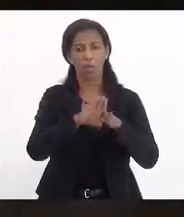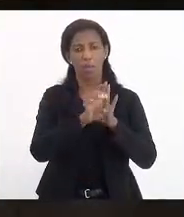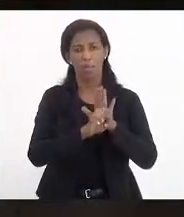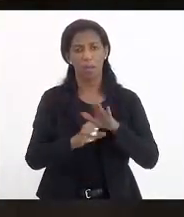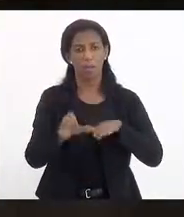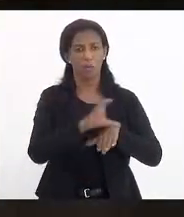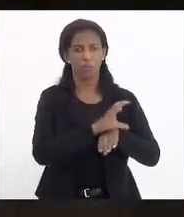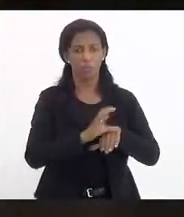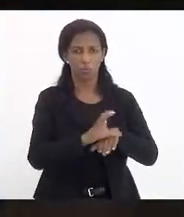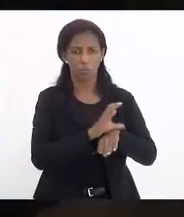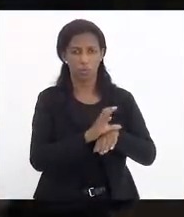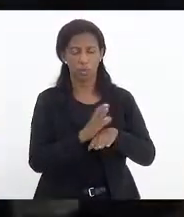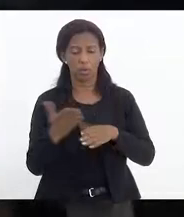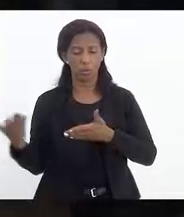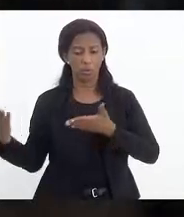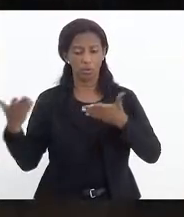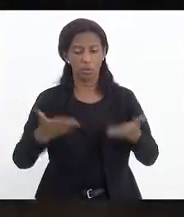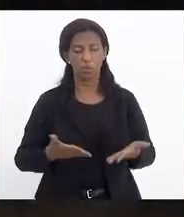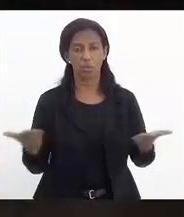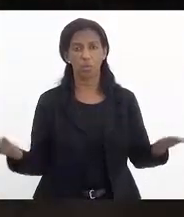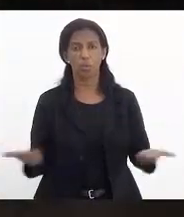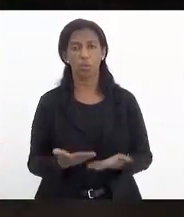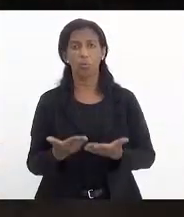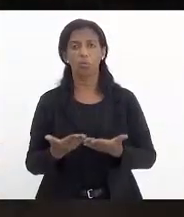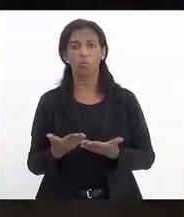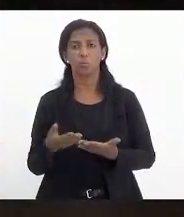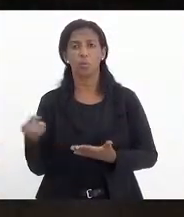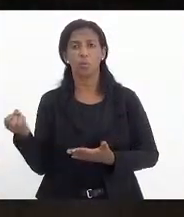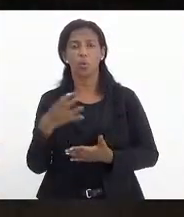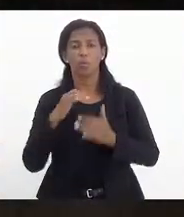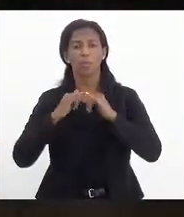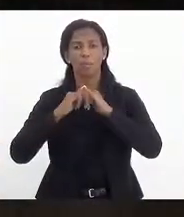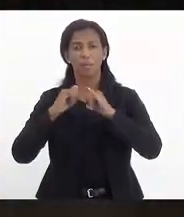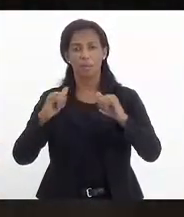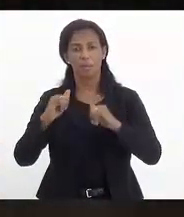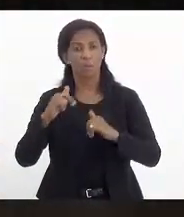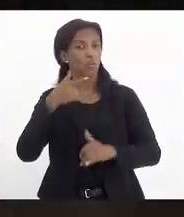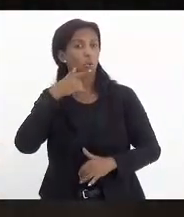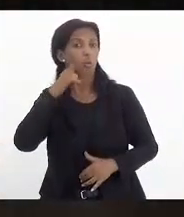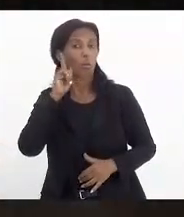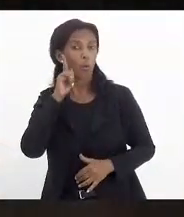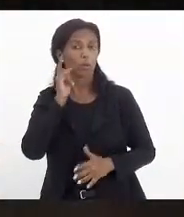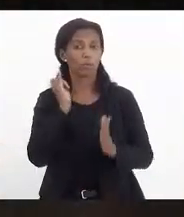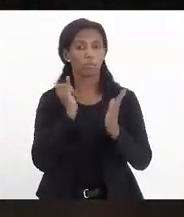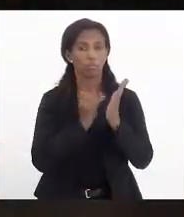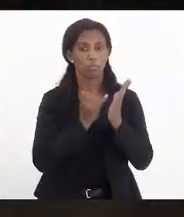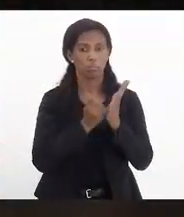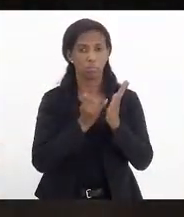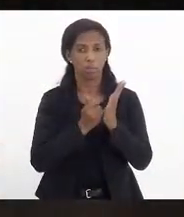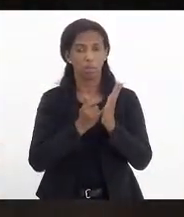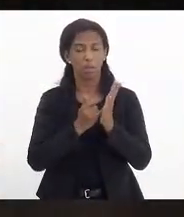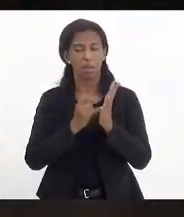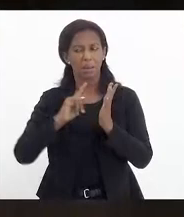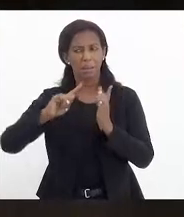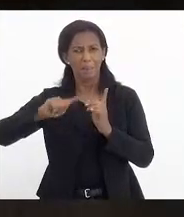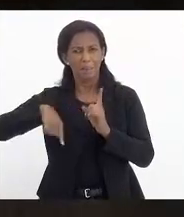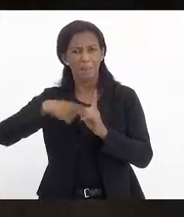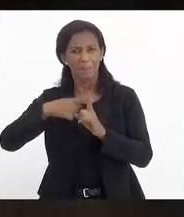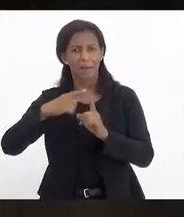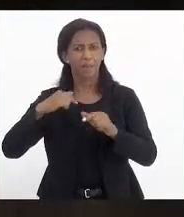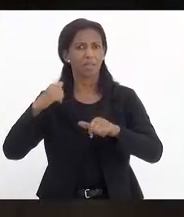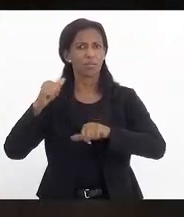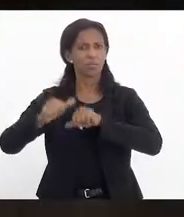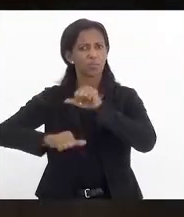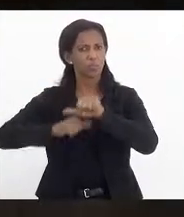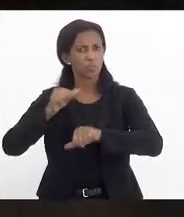constitucional. Chegou hoje uma nova mensagem na casa, né? Ontem foi publicado, trazendo mais mudanças, e